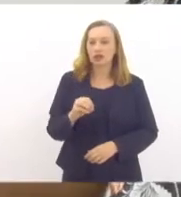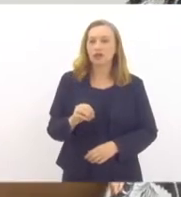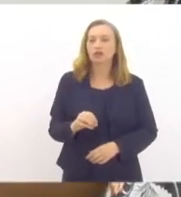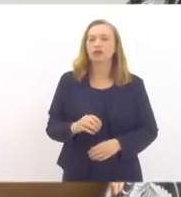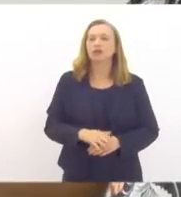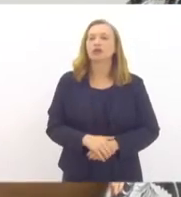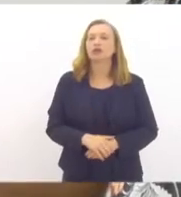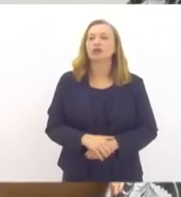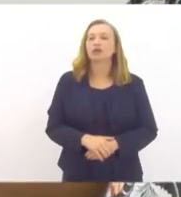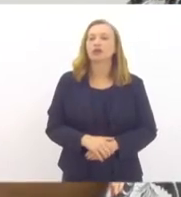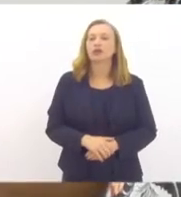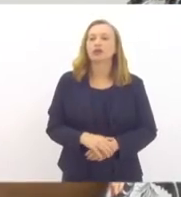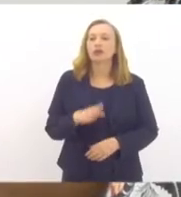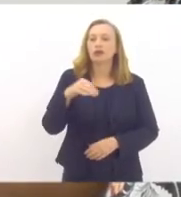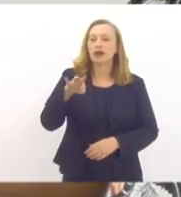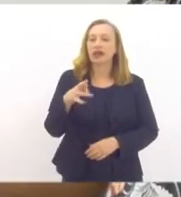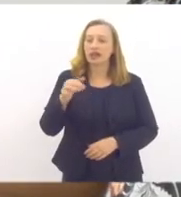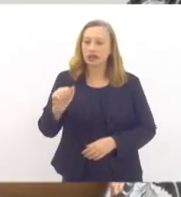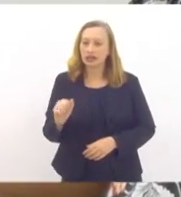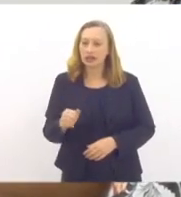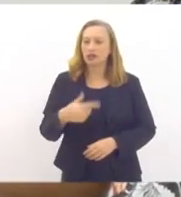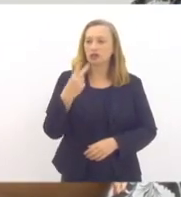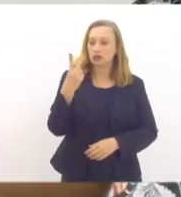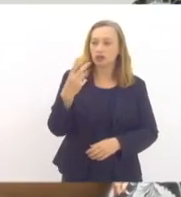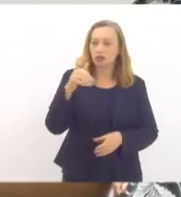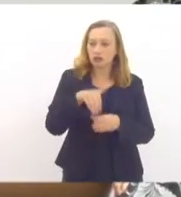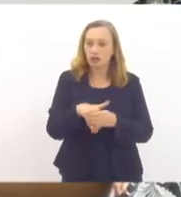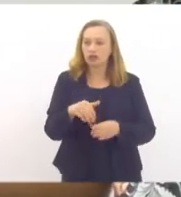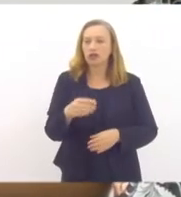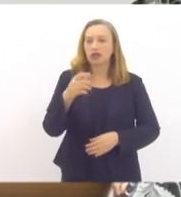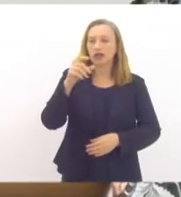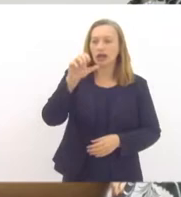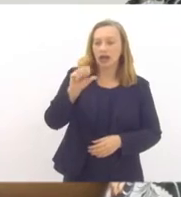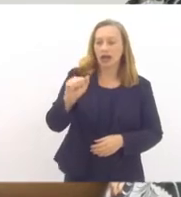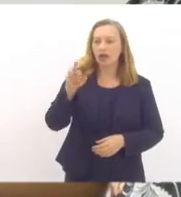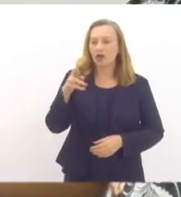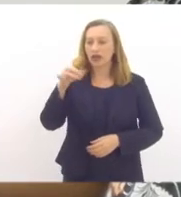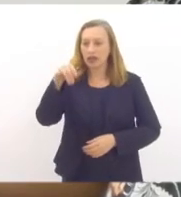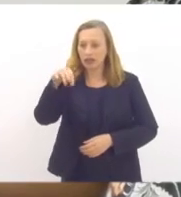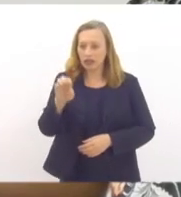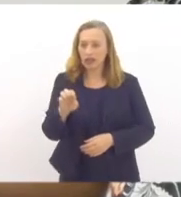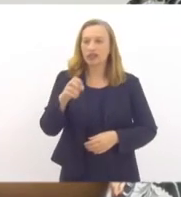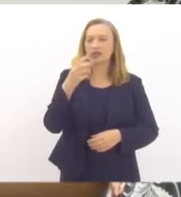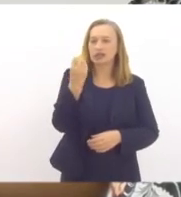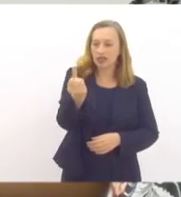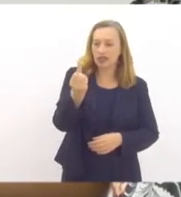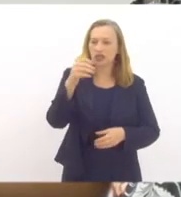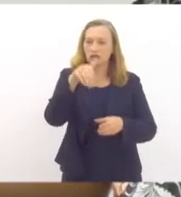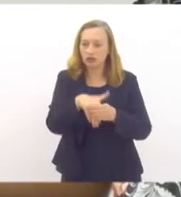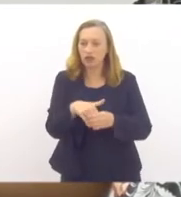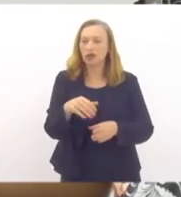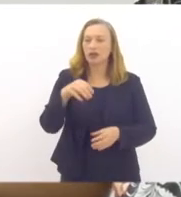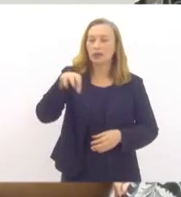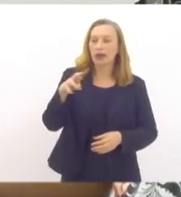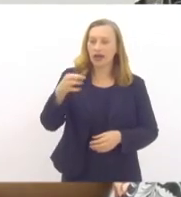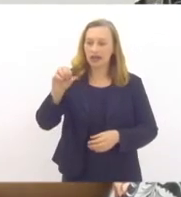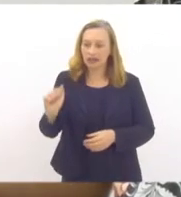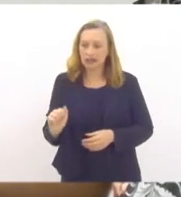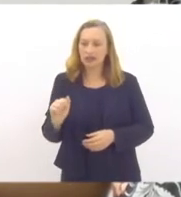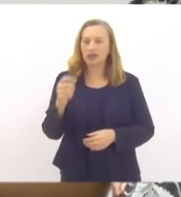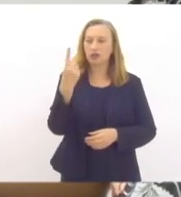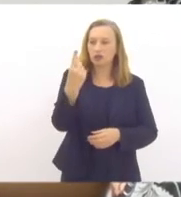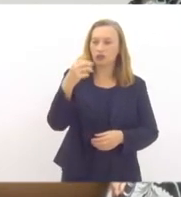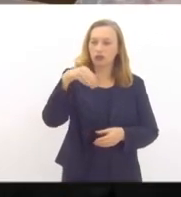parcial. Mariana Conceição Andrade, 2 votos. Caroline Cunha Faria, 6 votos. Márcia Gatto, 1